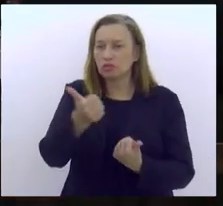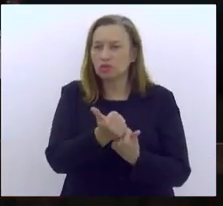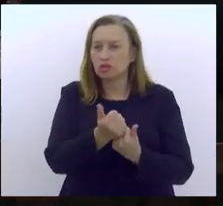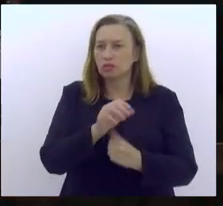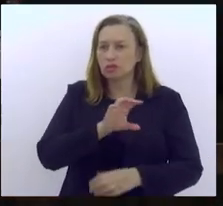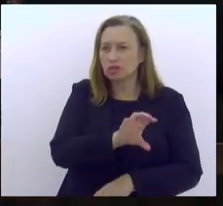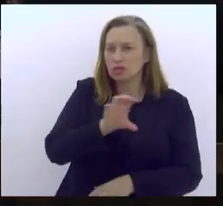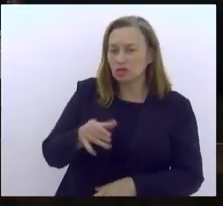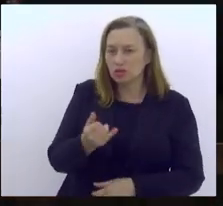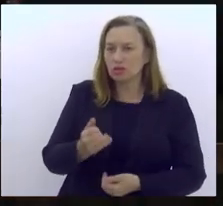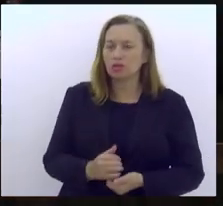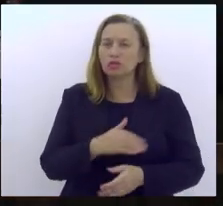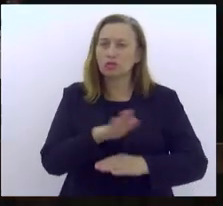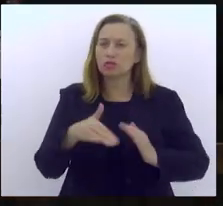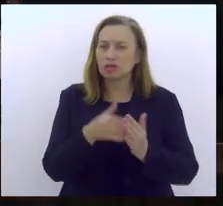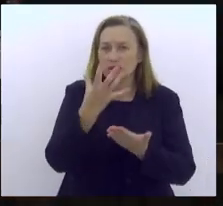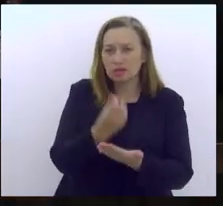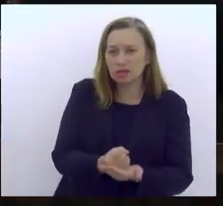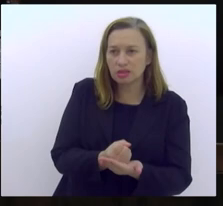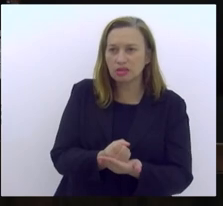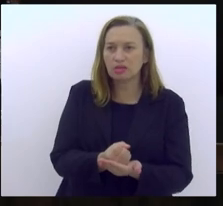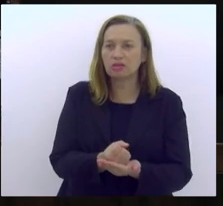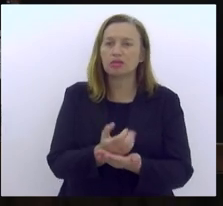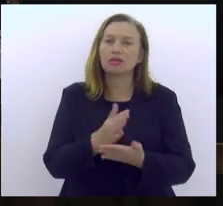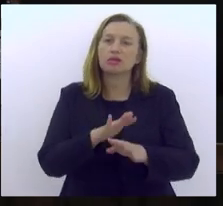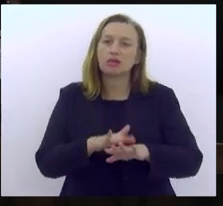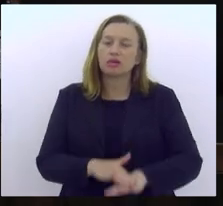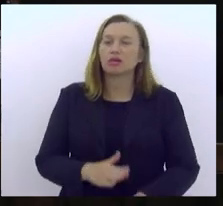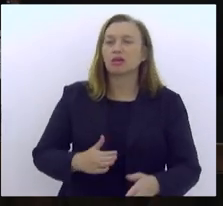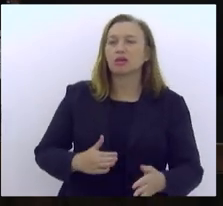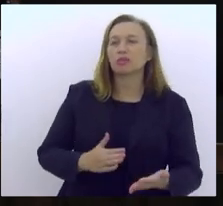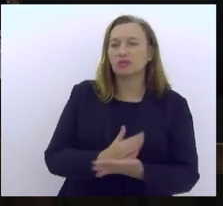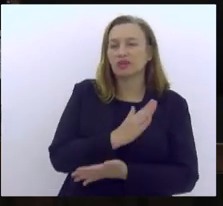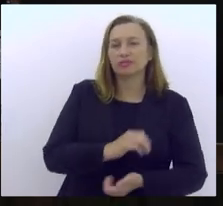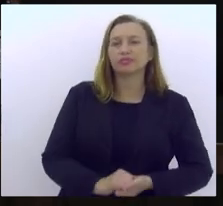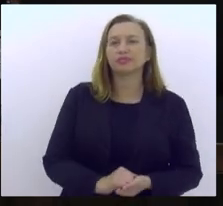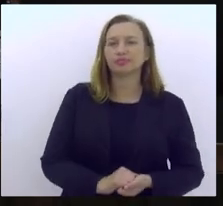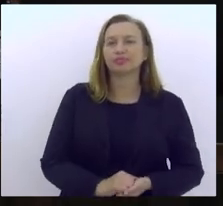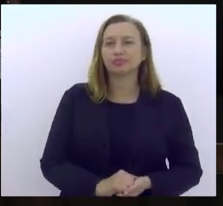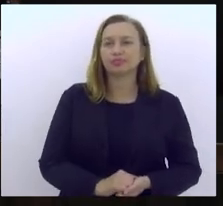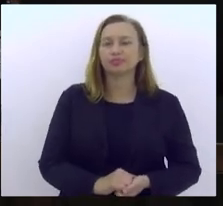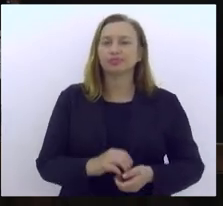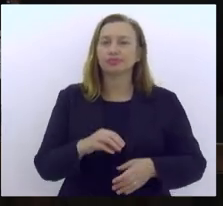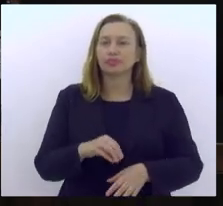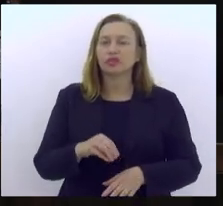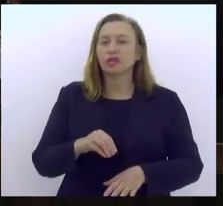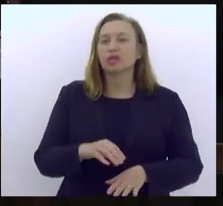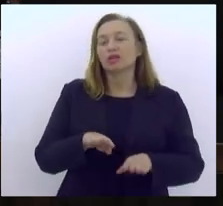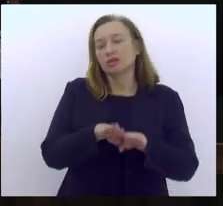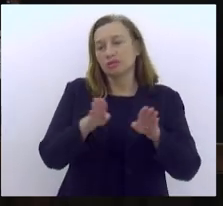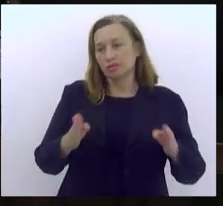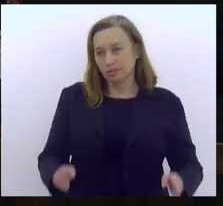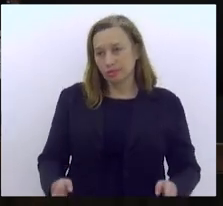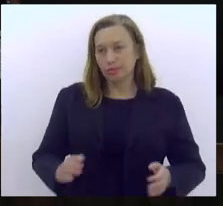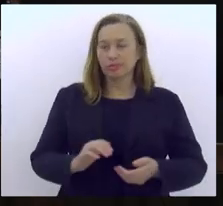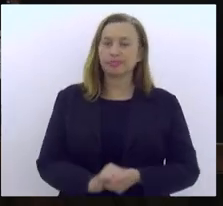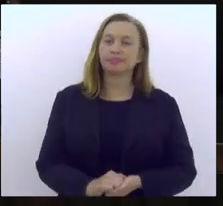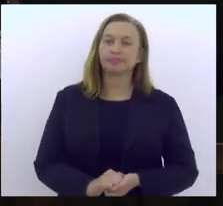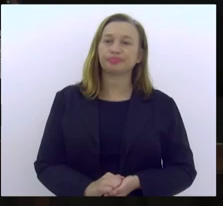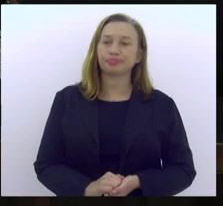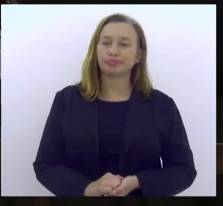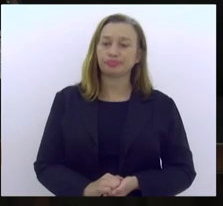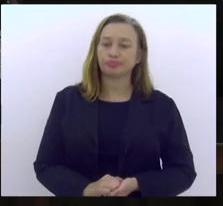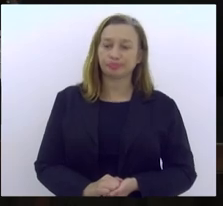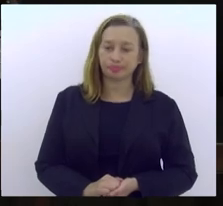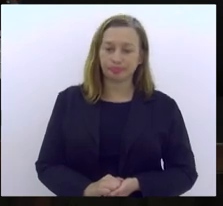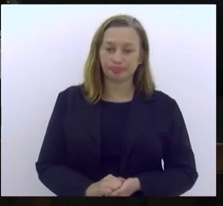CCJ. Senhores que aprovam, permaneçam como estão. Aprovado. Salvo destaque, há sobre a mesa. Não. Vai votar o